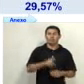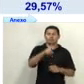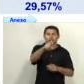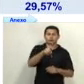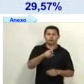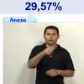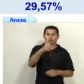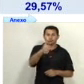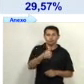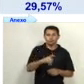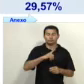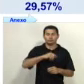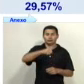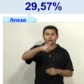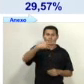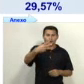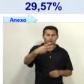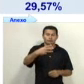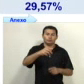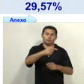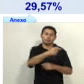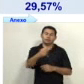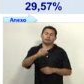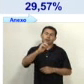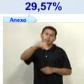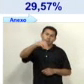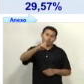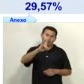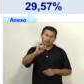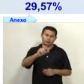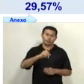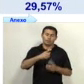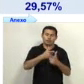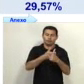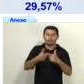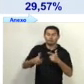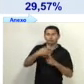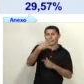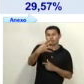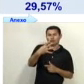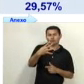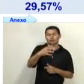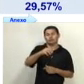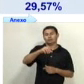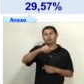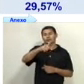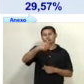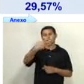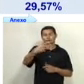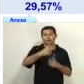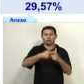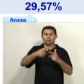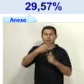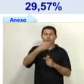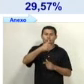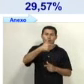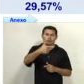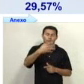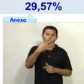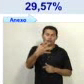x1, 13 menos a média, dividido por 4. 13 menos 12 dividido por 4,